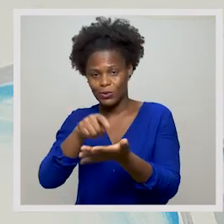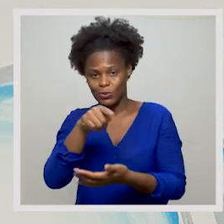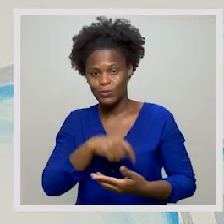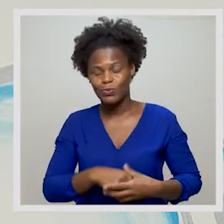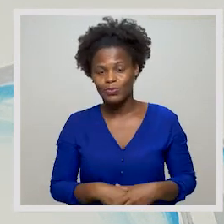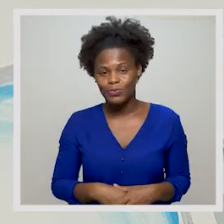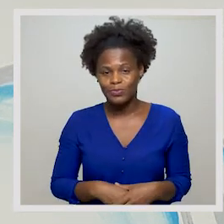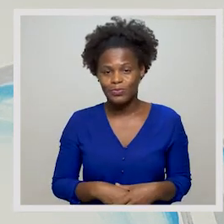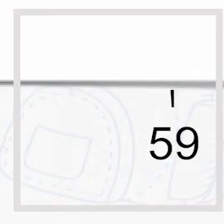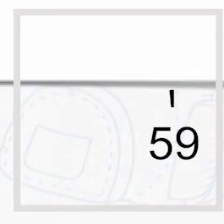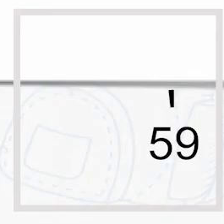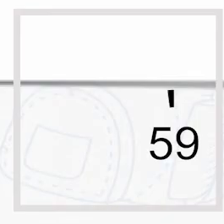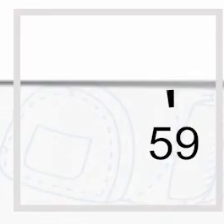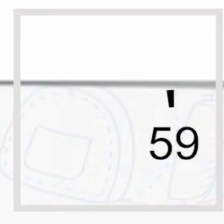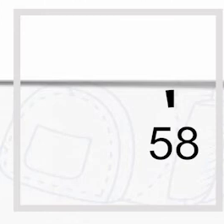exercício.